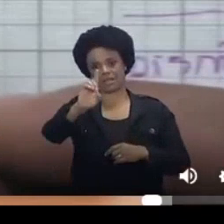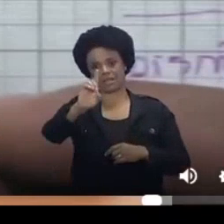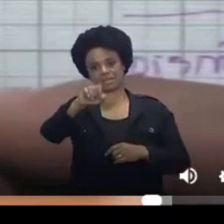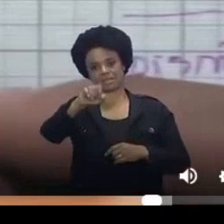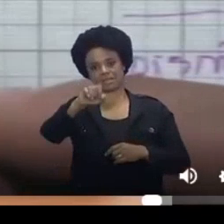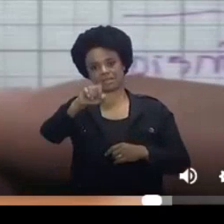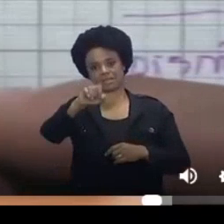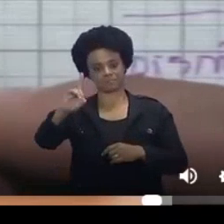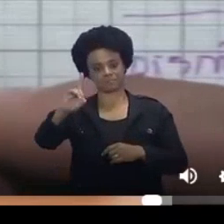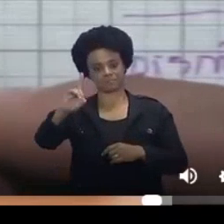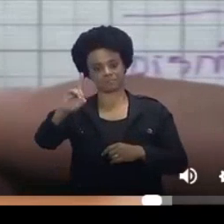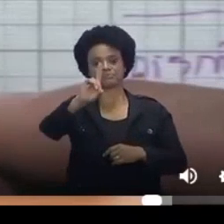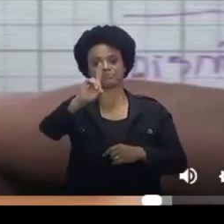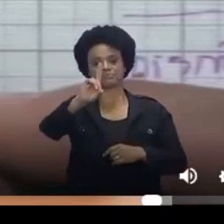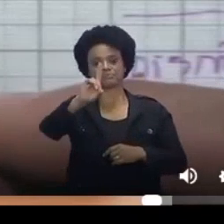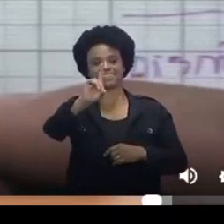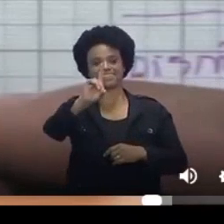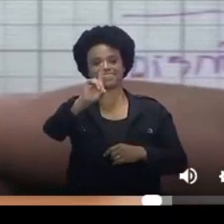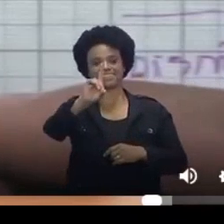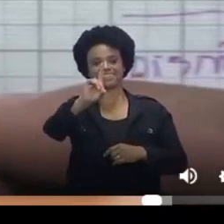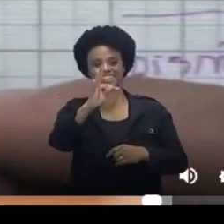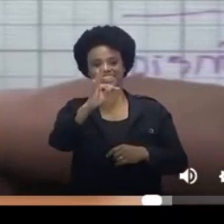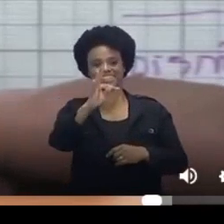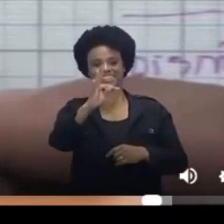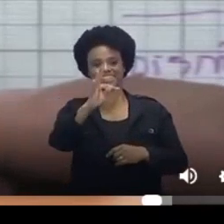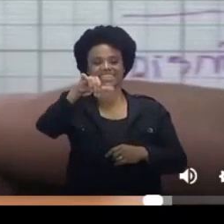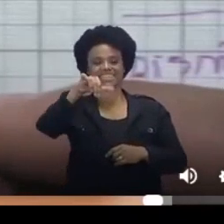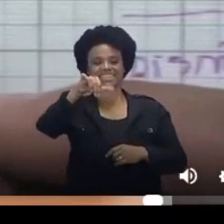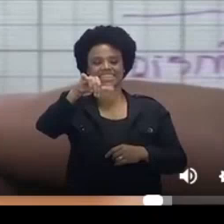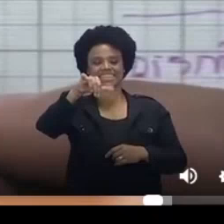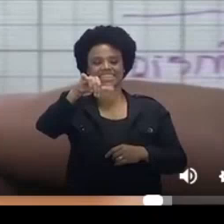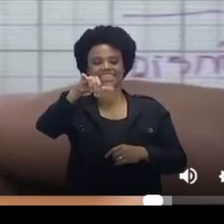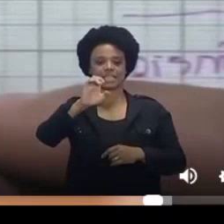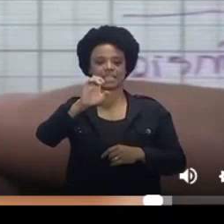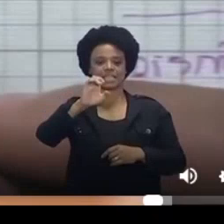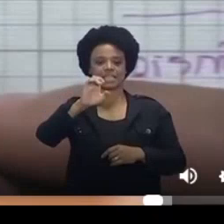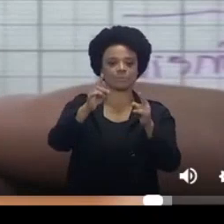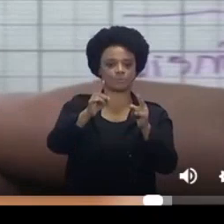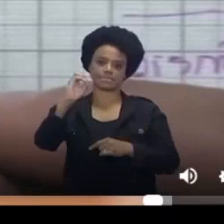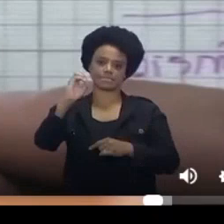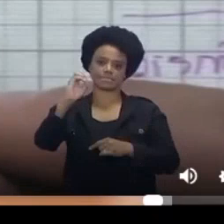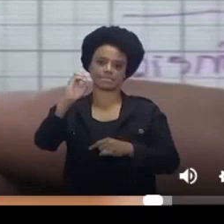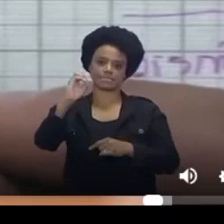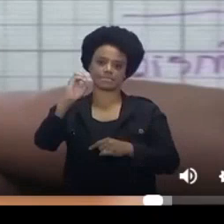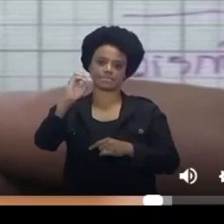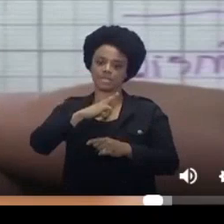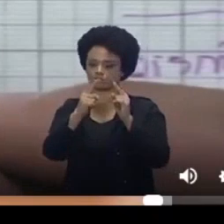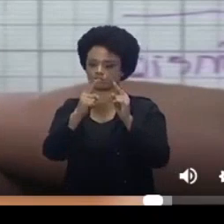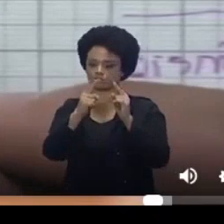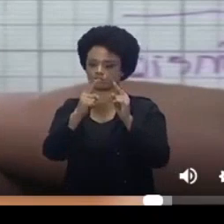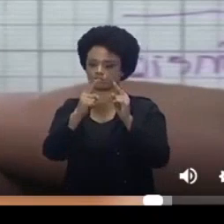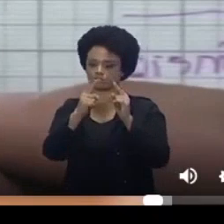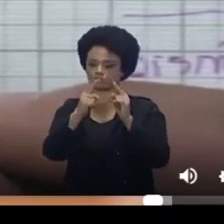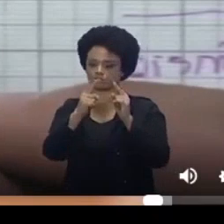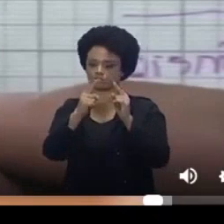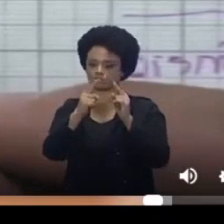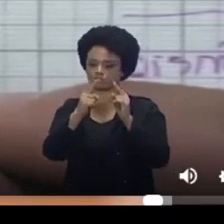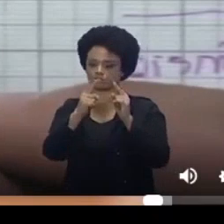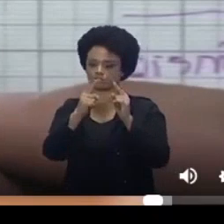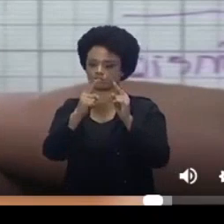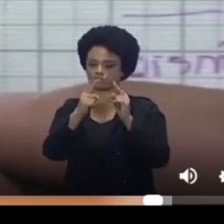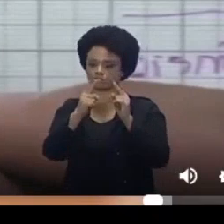uma pequena distância que quando você percorre isso num determinado pequeno intervalo